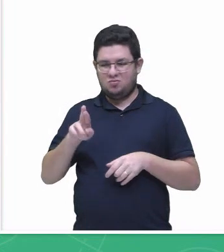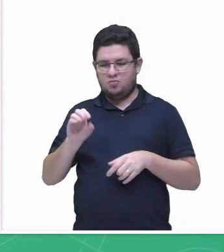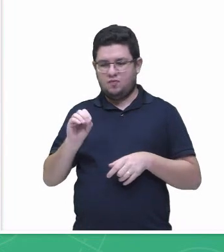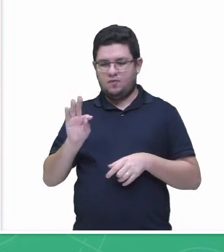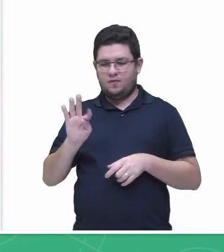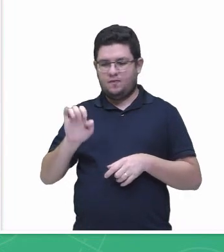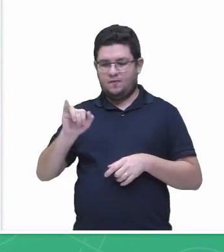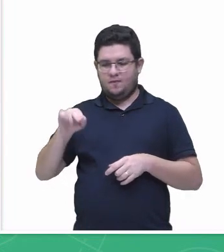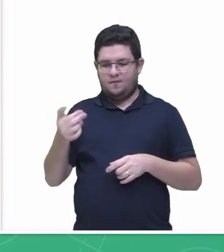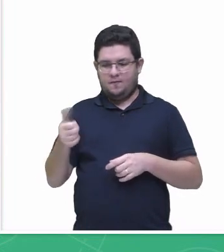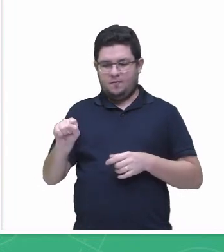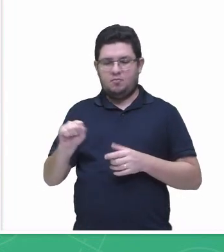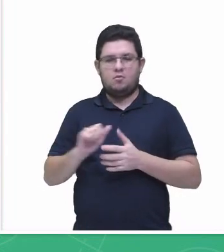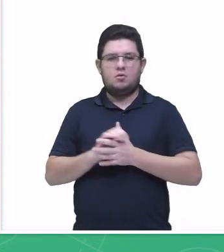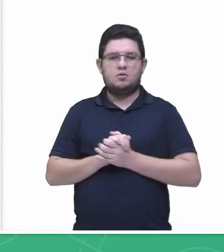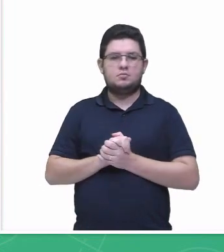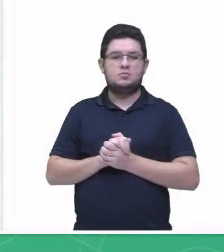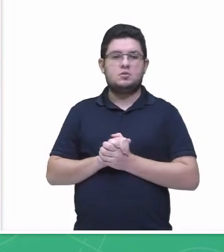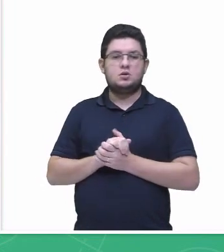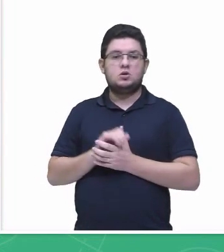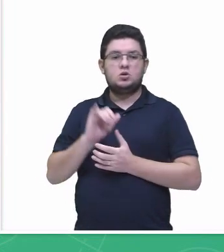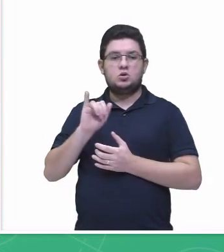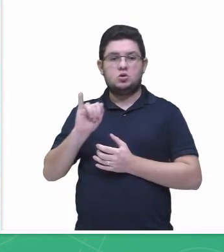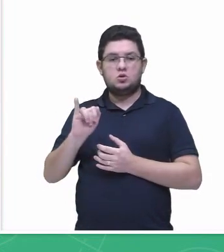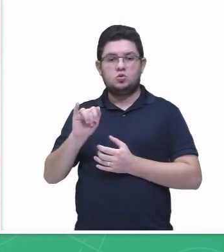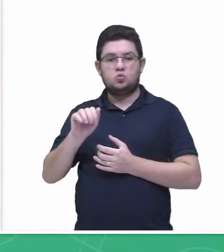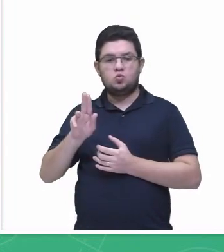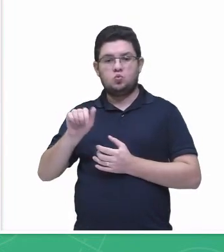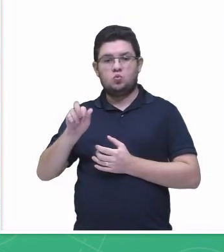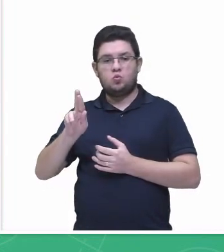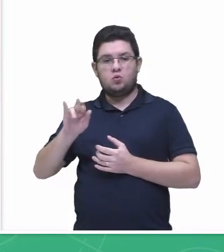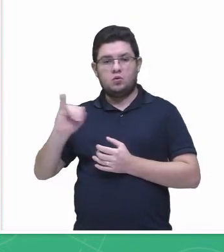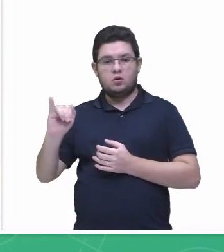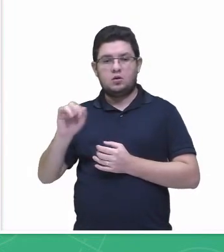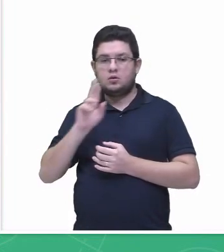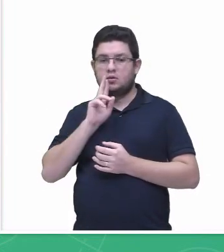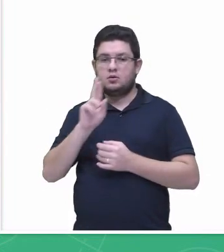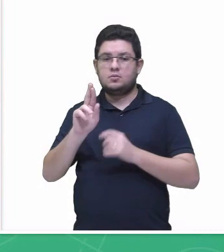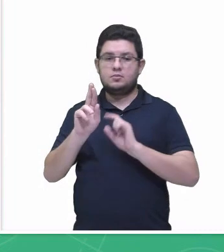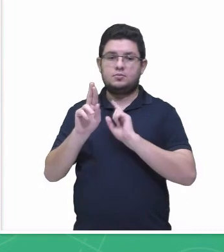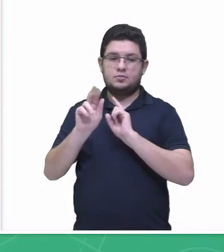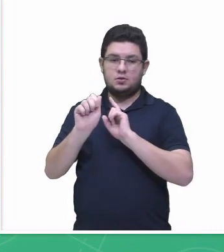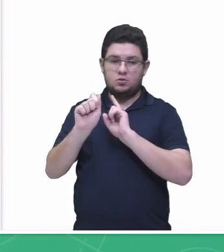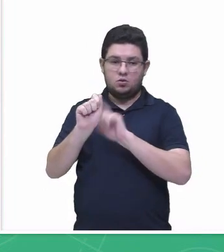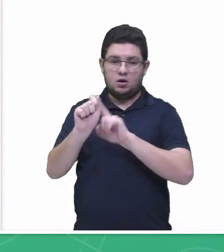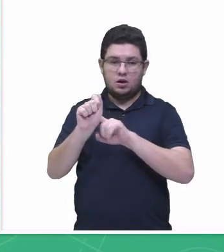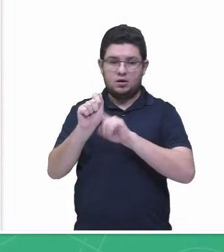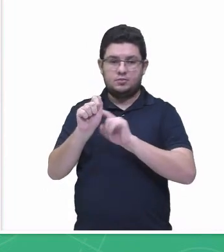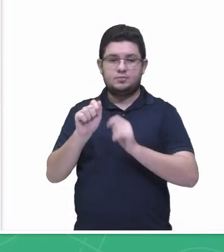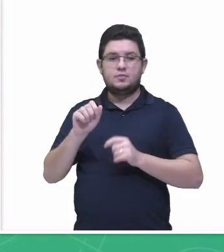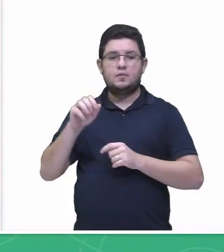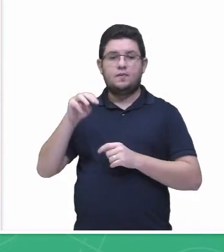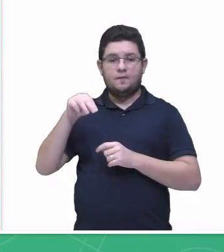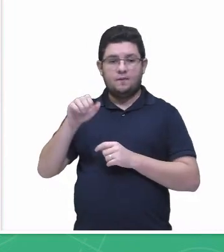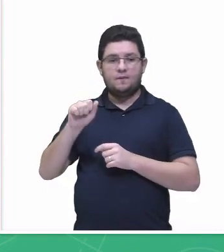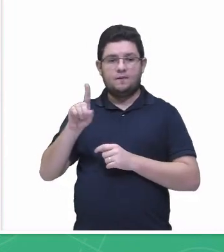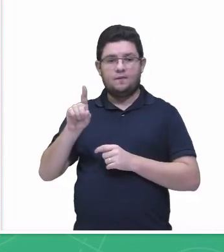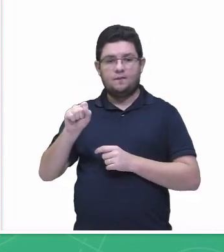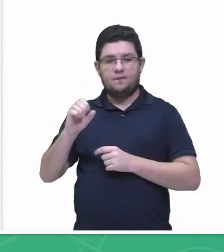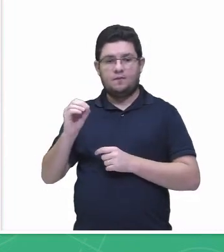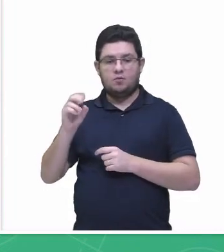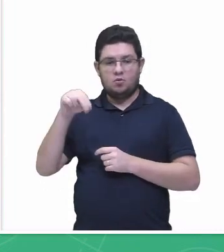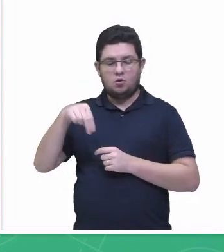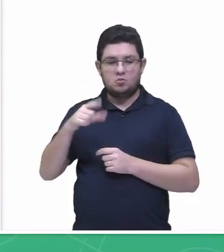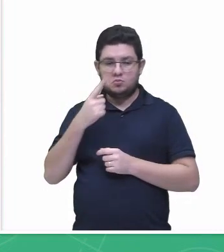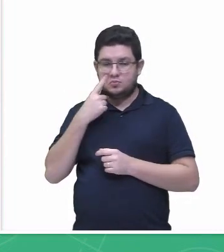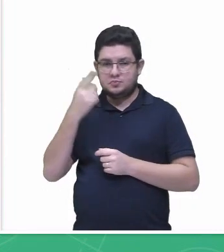Yuri também marcou a letra A. Madison, né? O Madison André marcou aí pra gente,